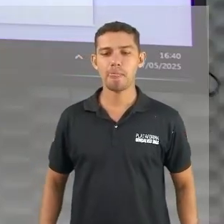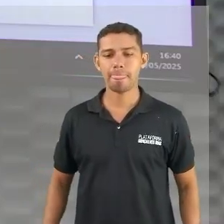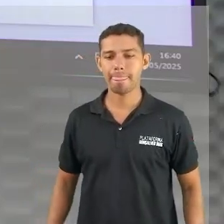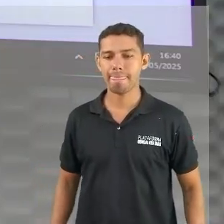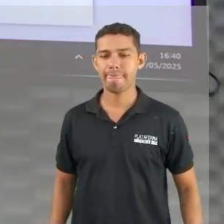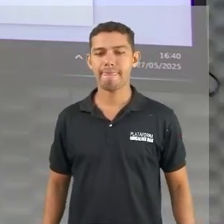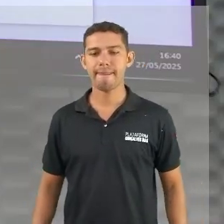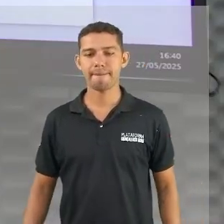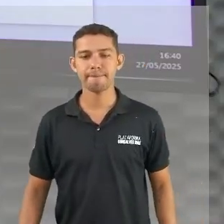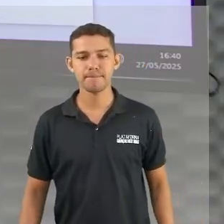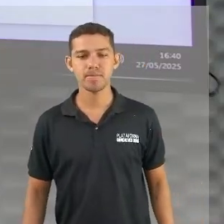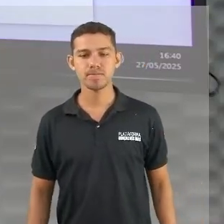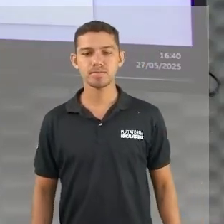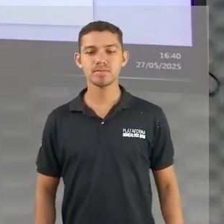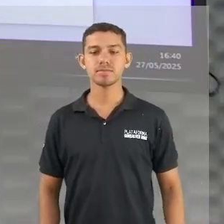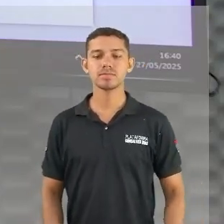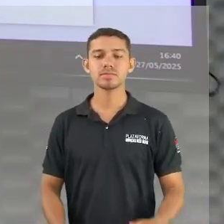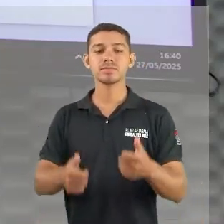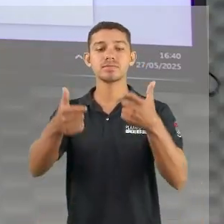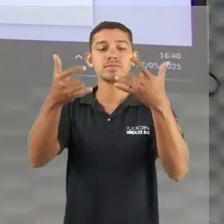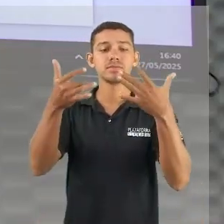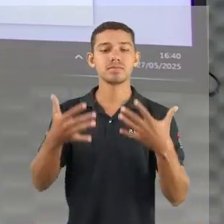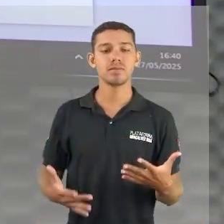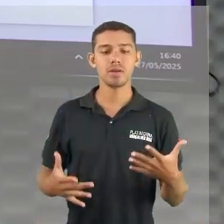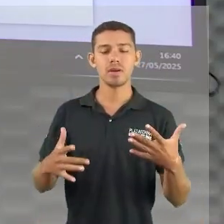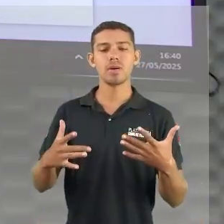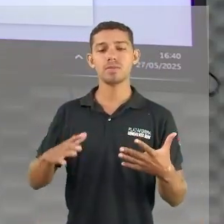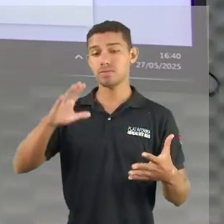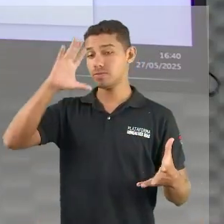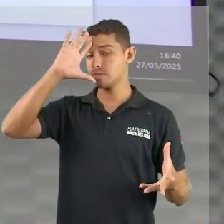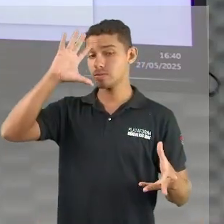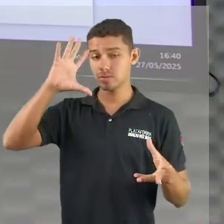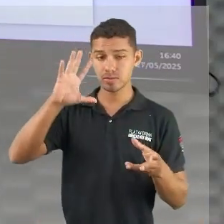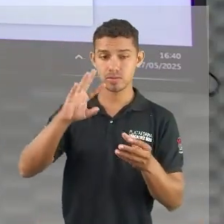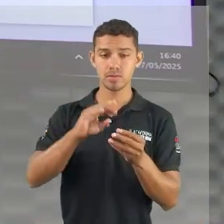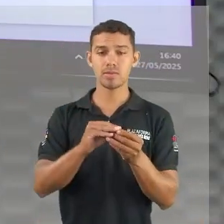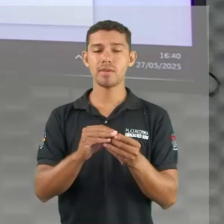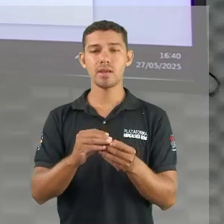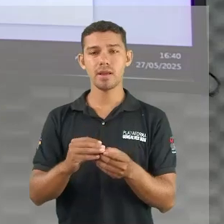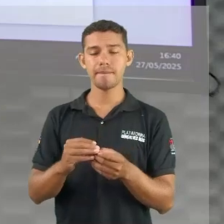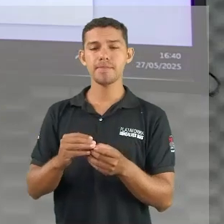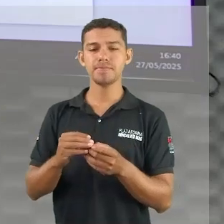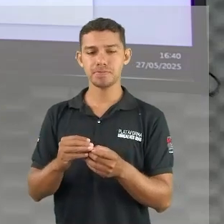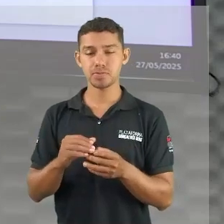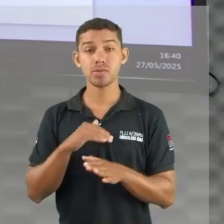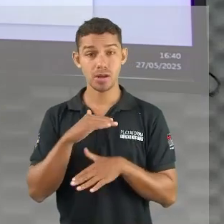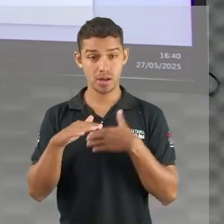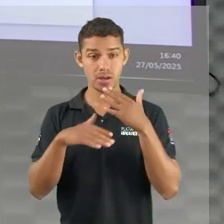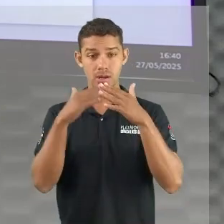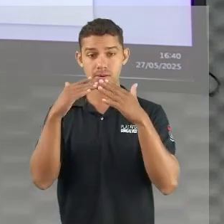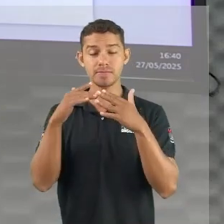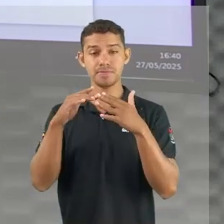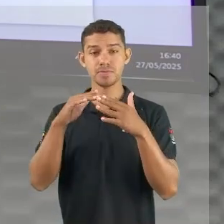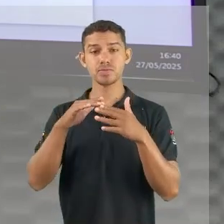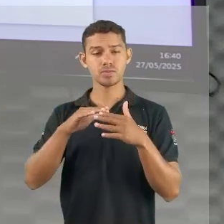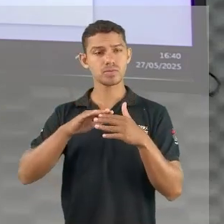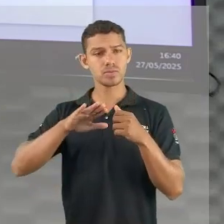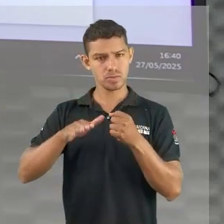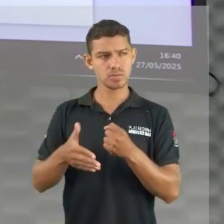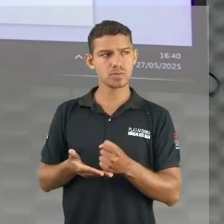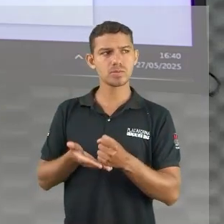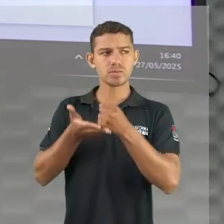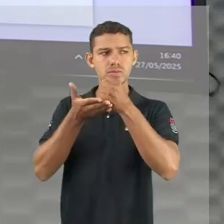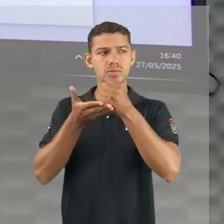E aí a gente traz aqui, de forma complementar, né, para pensar essa noção de desenvolvimento sustentável, a